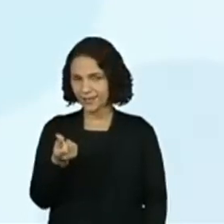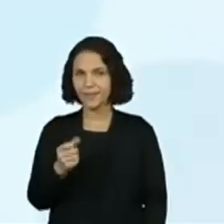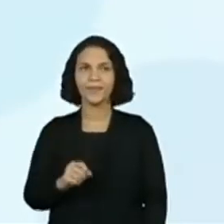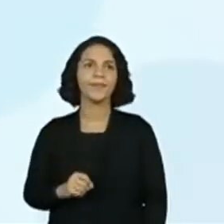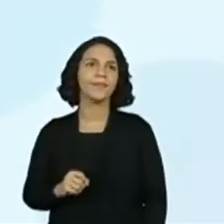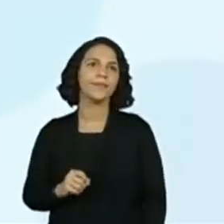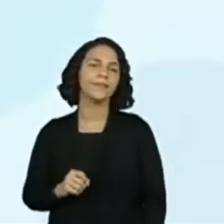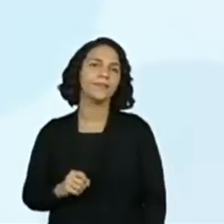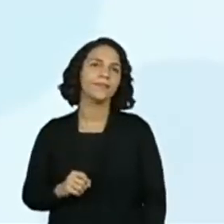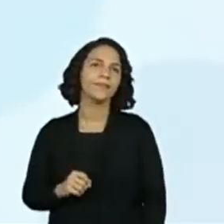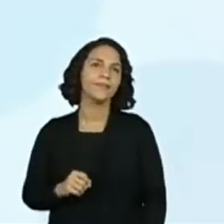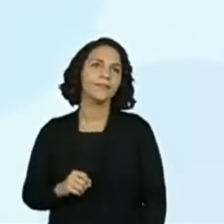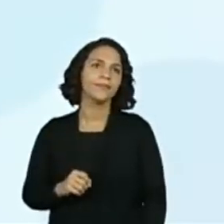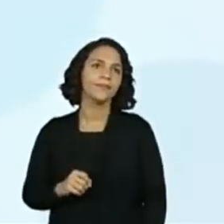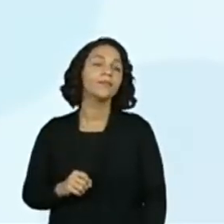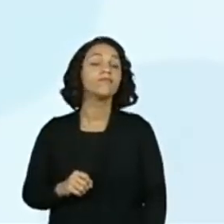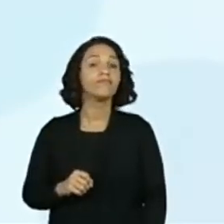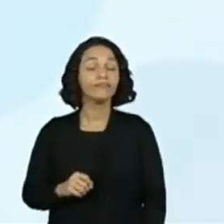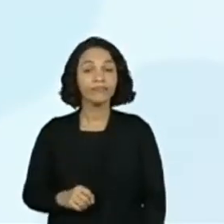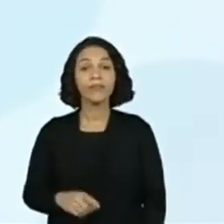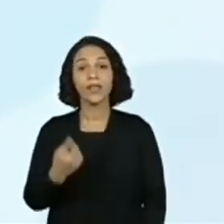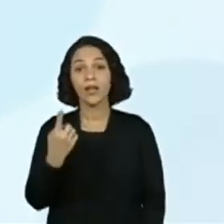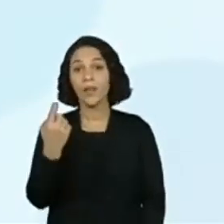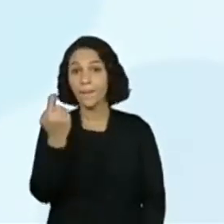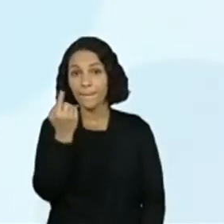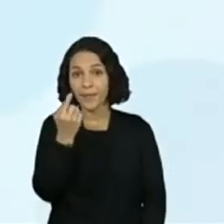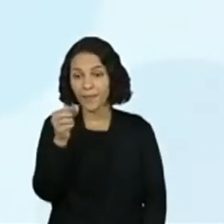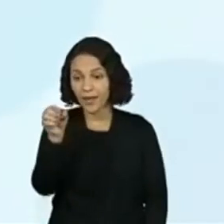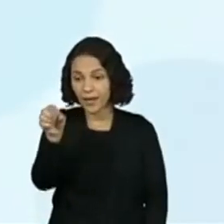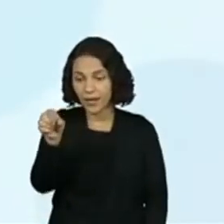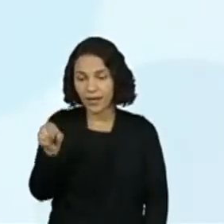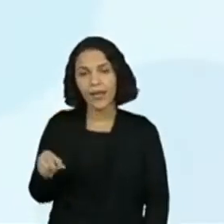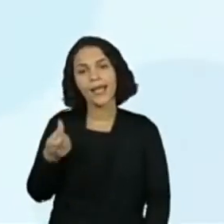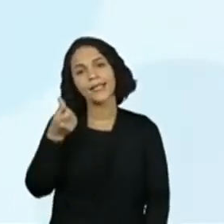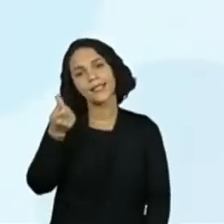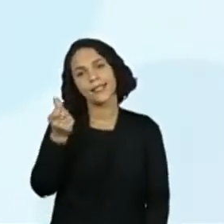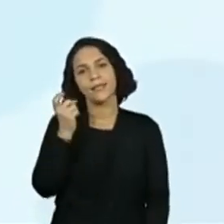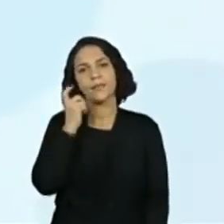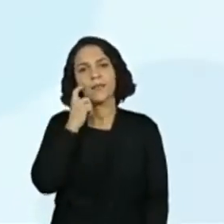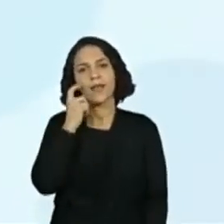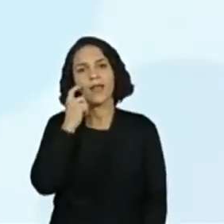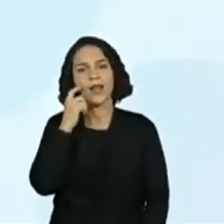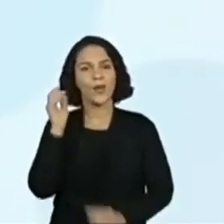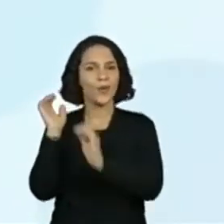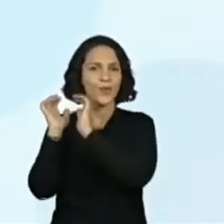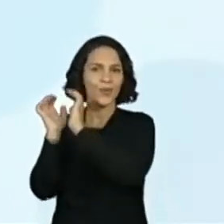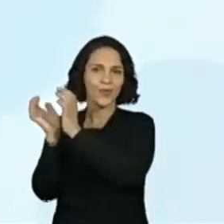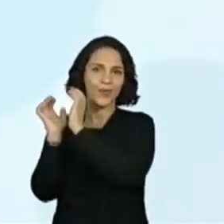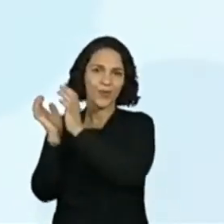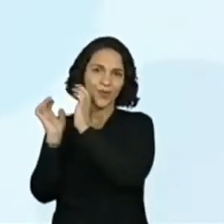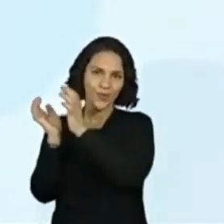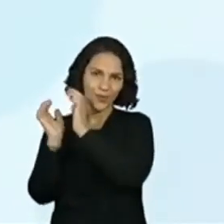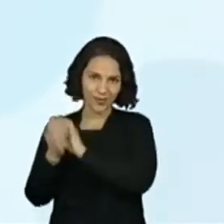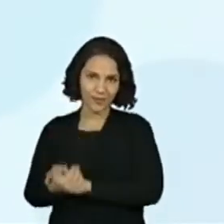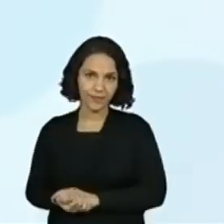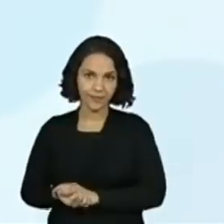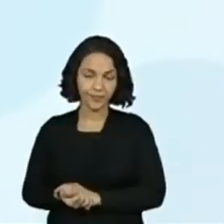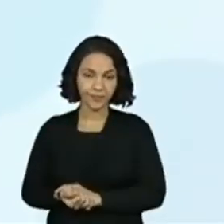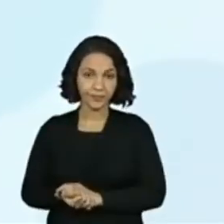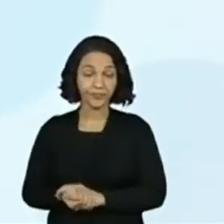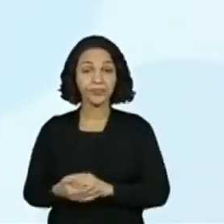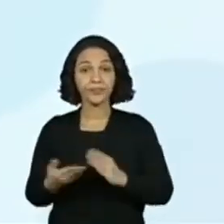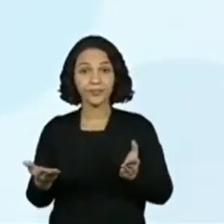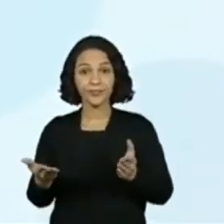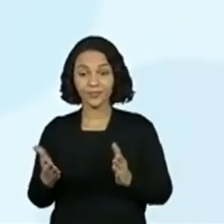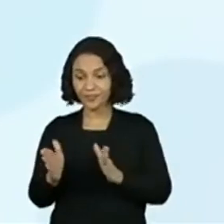2, 3, 4, 5, 6. 6 balas na primeira fileira. Temos 6 balas de coco na primeira fileira. Muito bom.